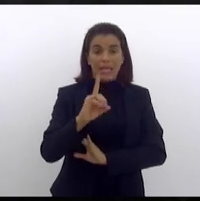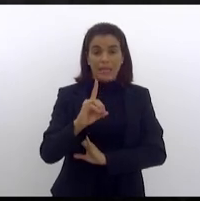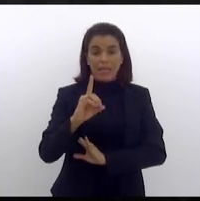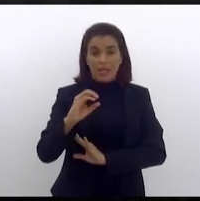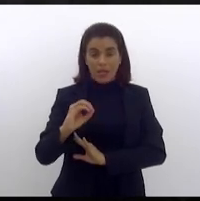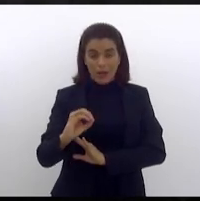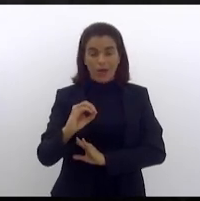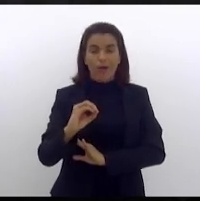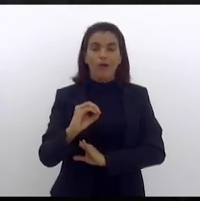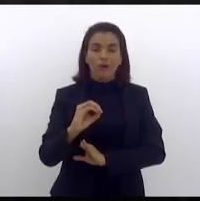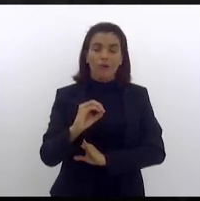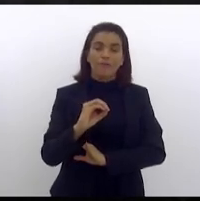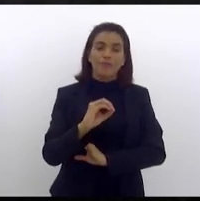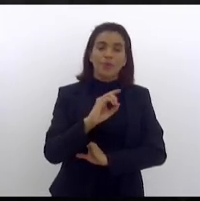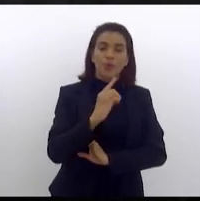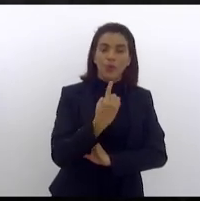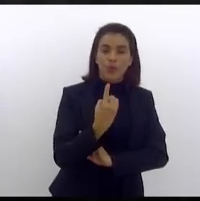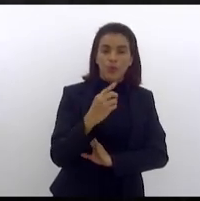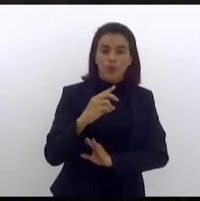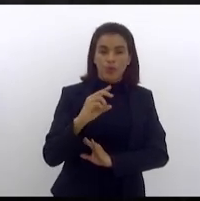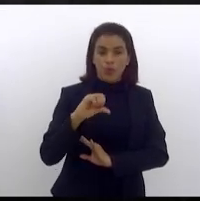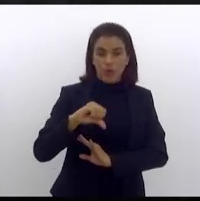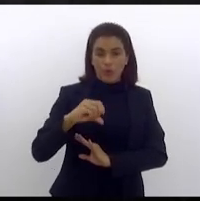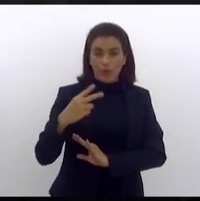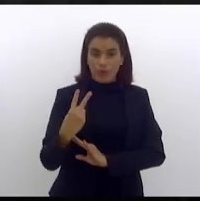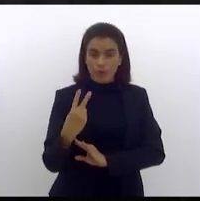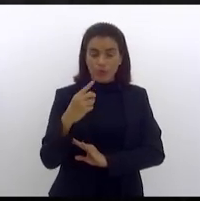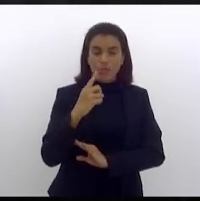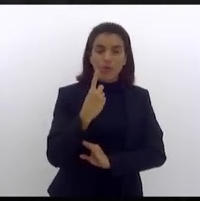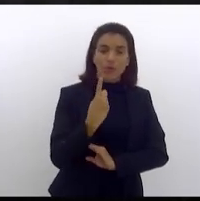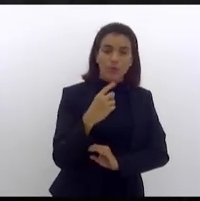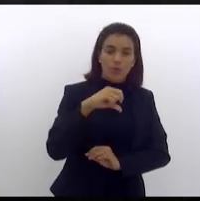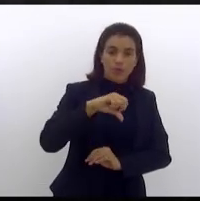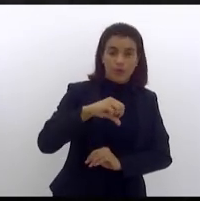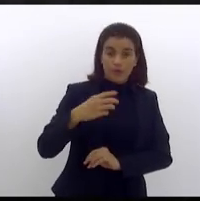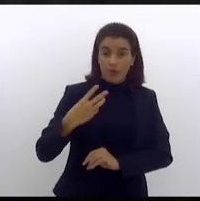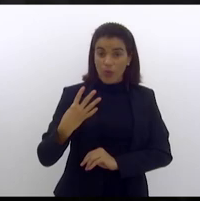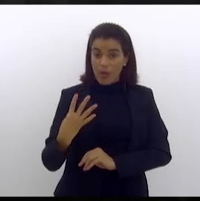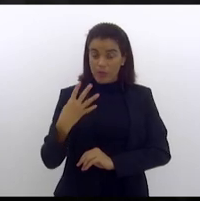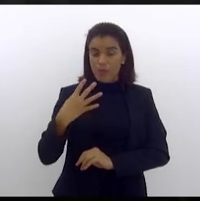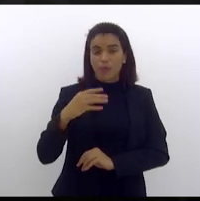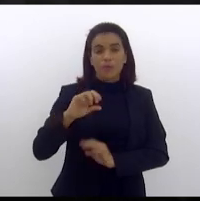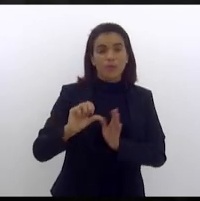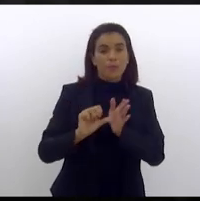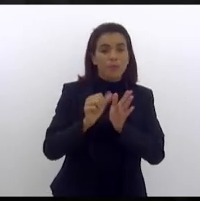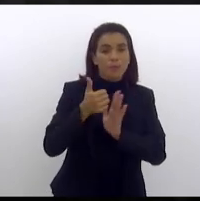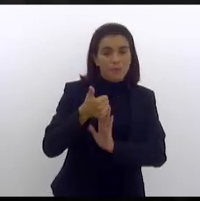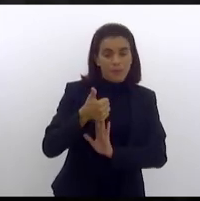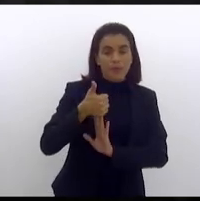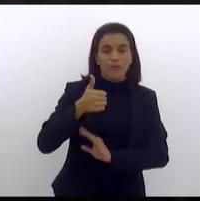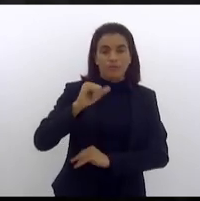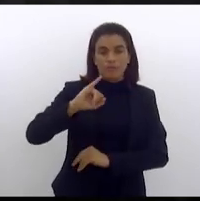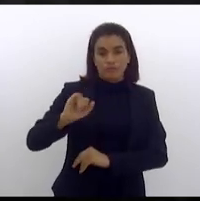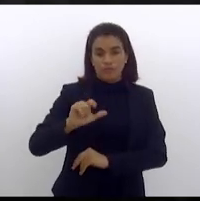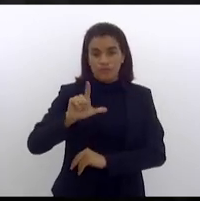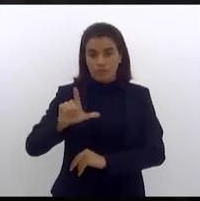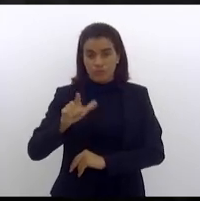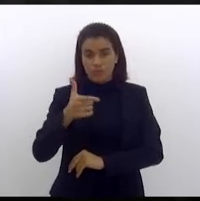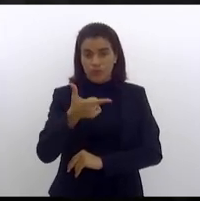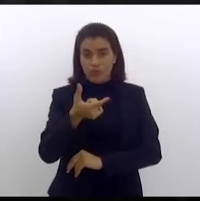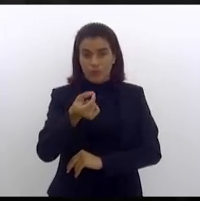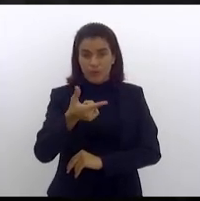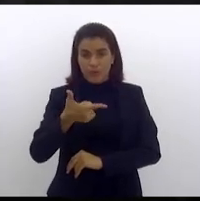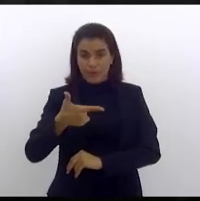192 e 194 de 1eo de julho de 22